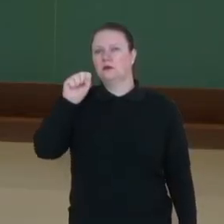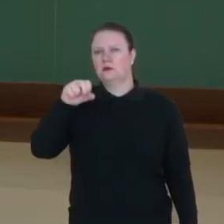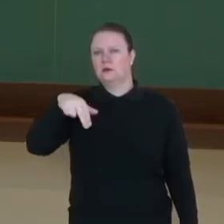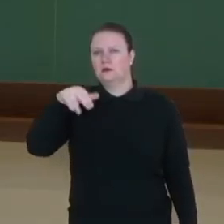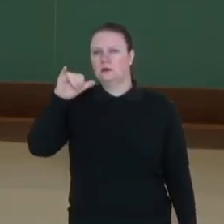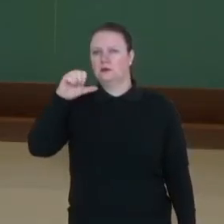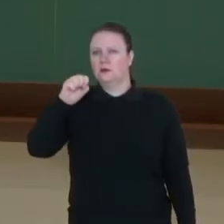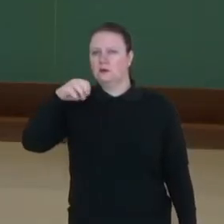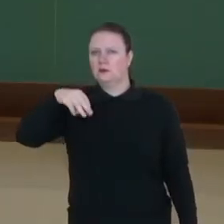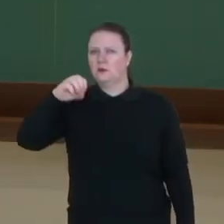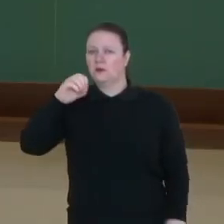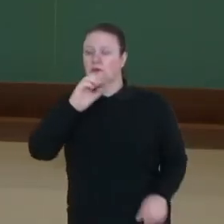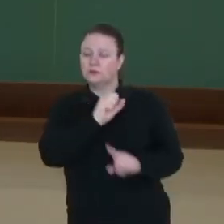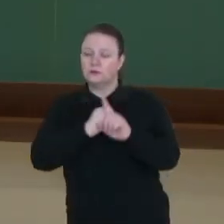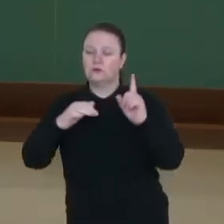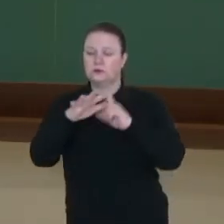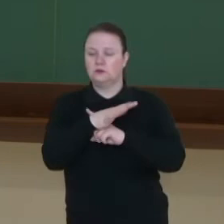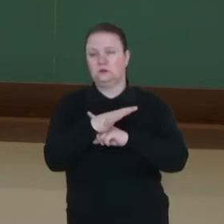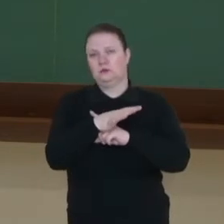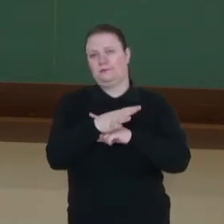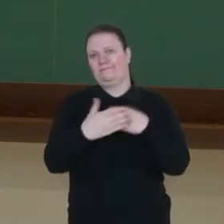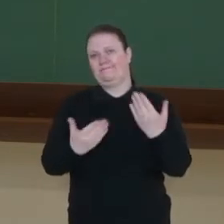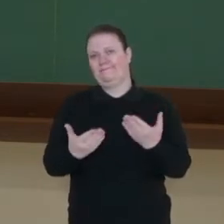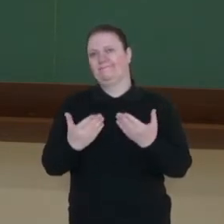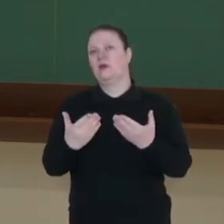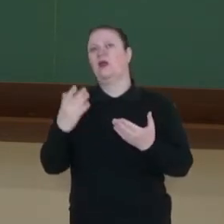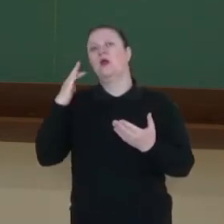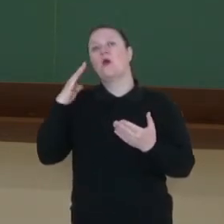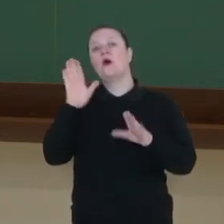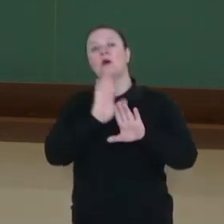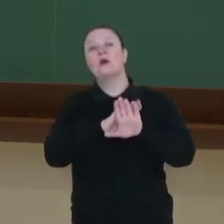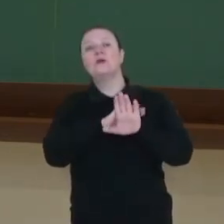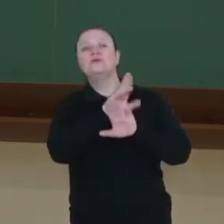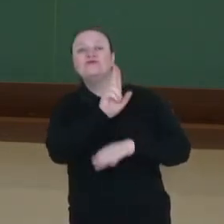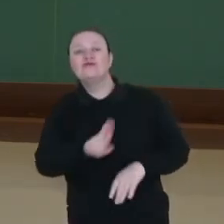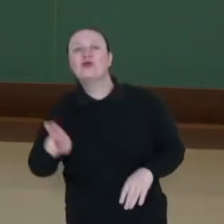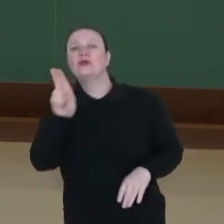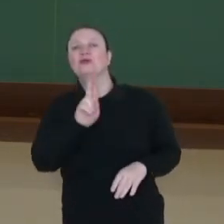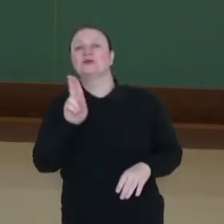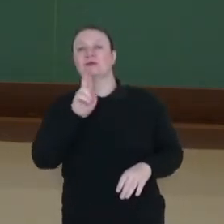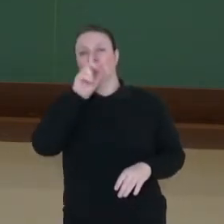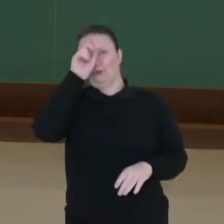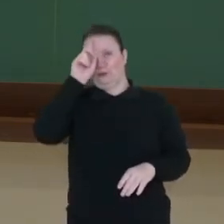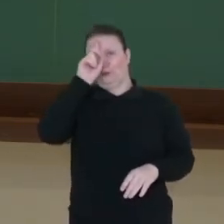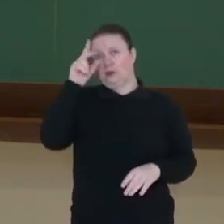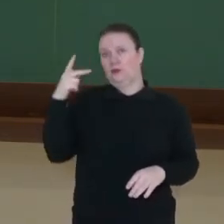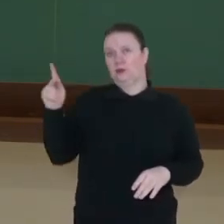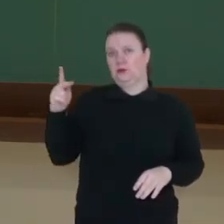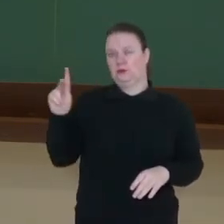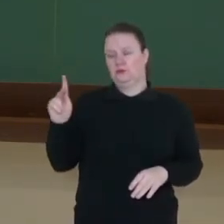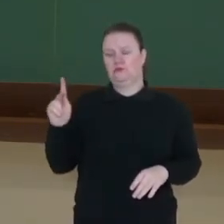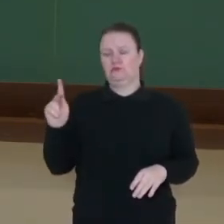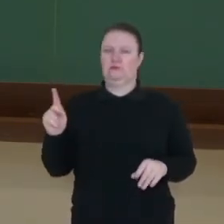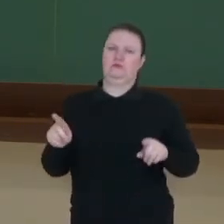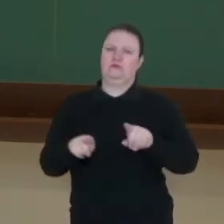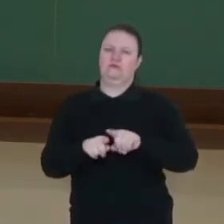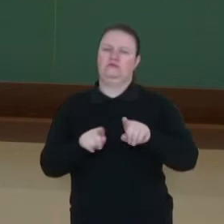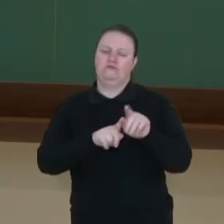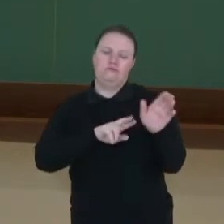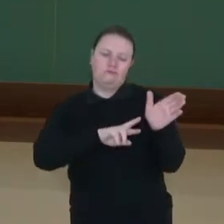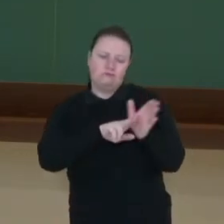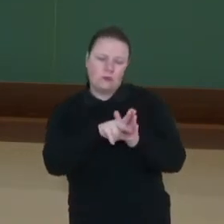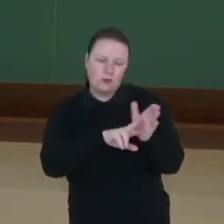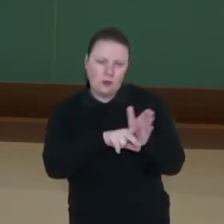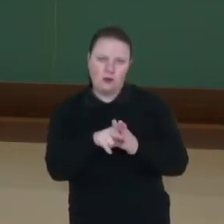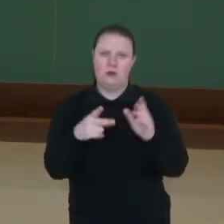utilizaram a teoria de Charles Darwin, que era uma teoria que versava sobre questões biológicas,